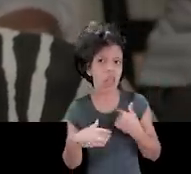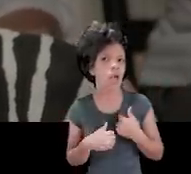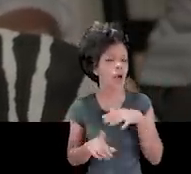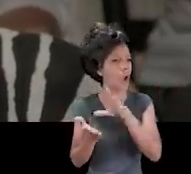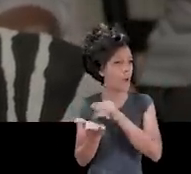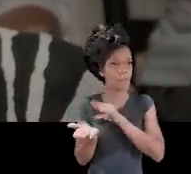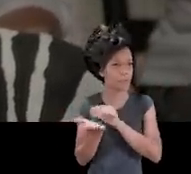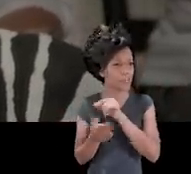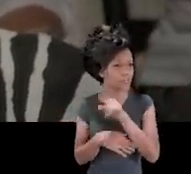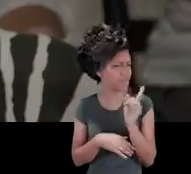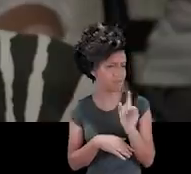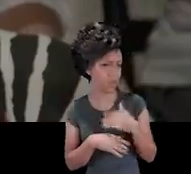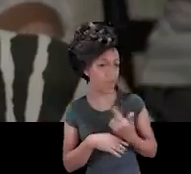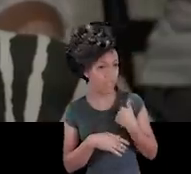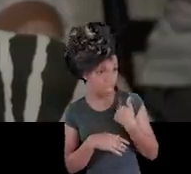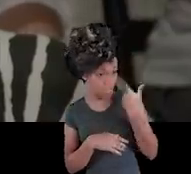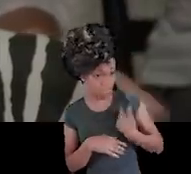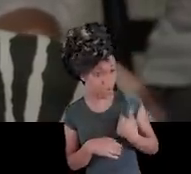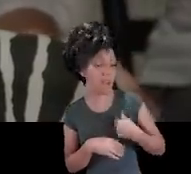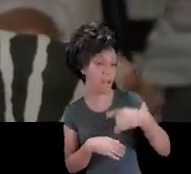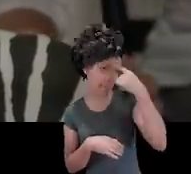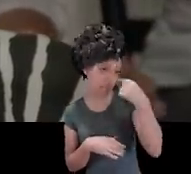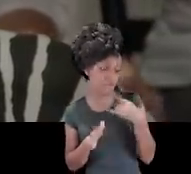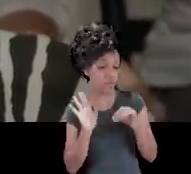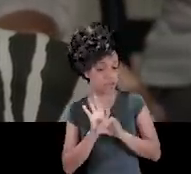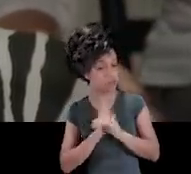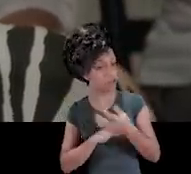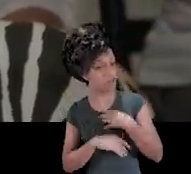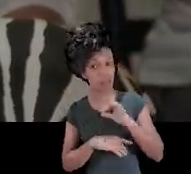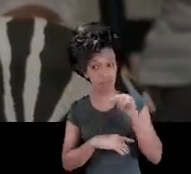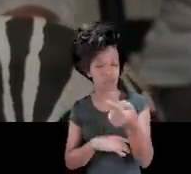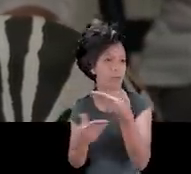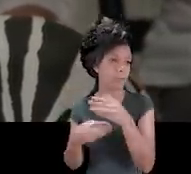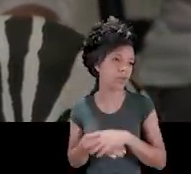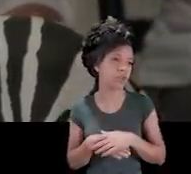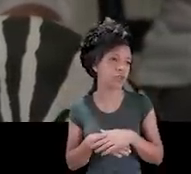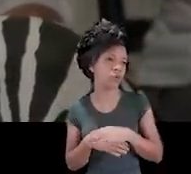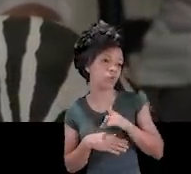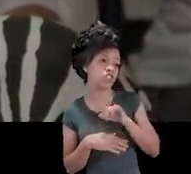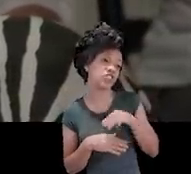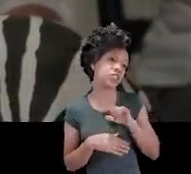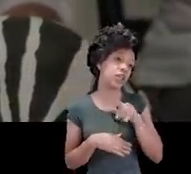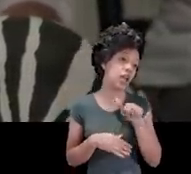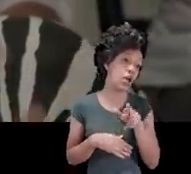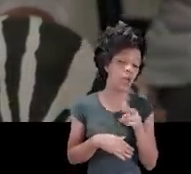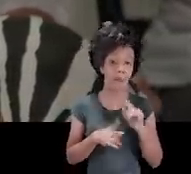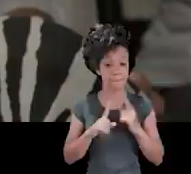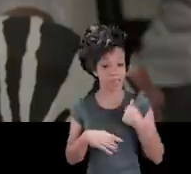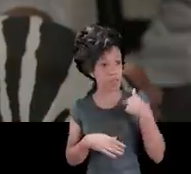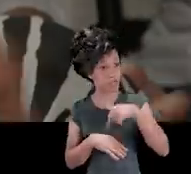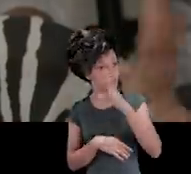balizando por ele. Não. Gerei essa característica, esse jeito, e depois veio o Jim Carrey. Porém, eu estou aqui no Brasil,